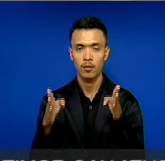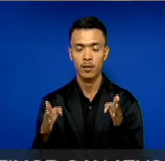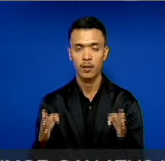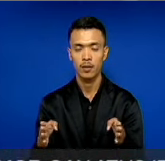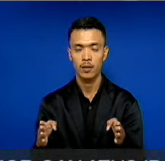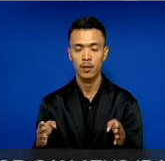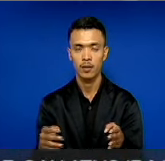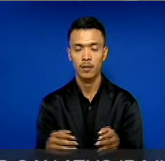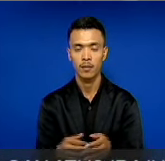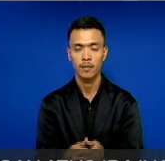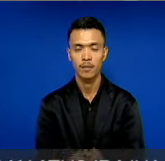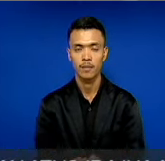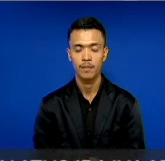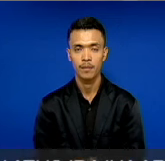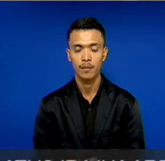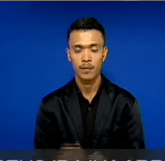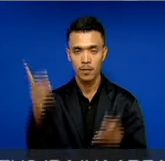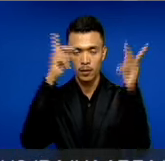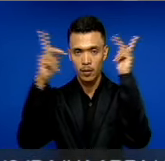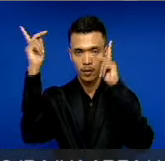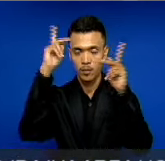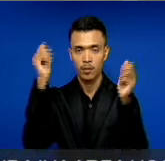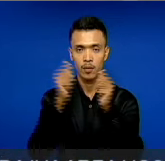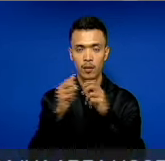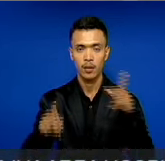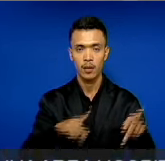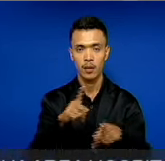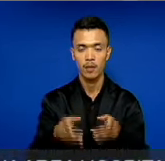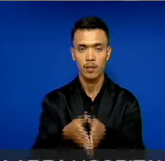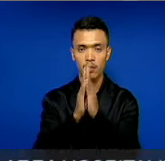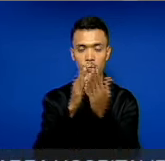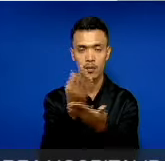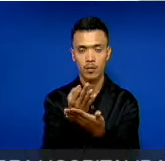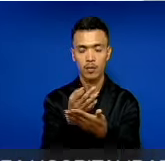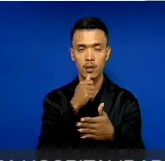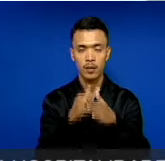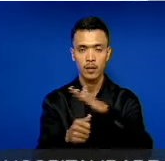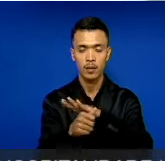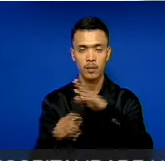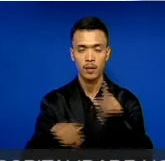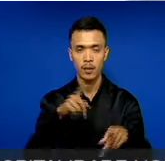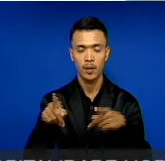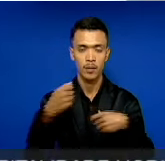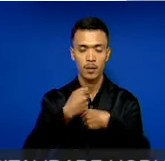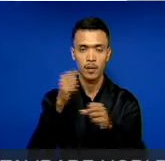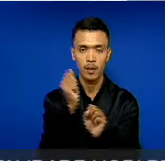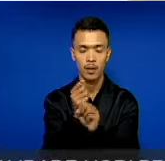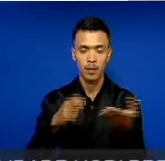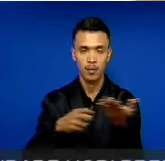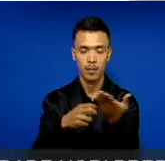e o deputado Patrocínio Fernandes se preocupa com o pessoal nebe halo cobrança ilegal, mas se dará um nebe trata passaporte